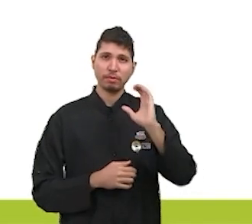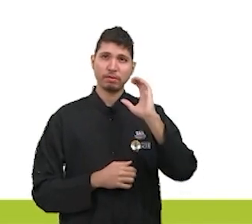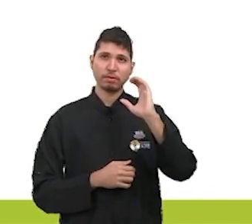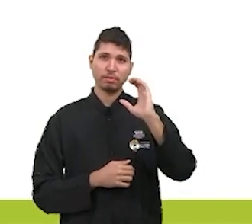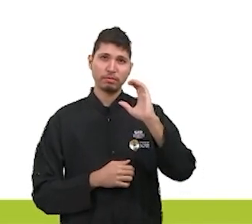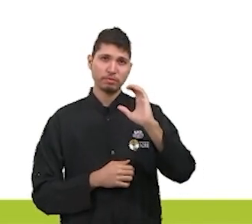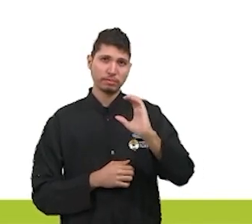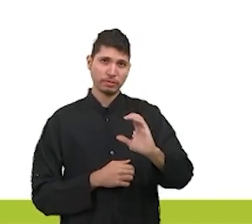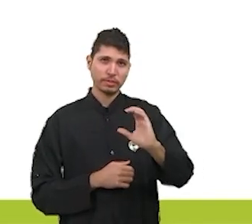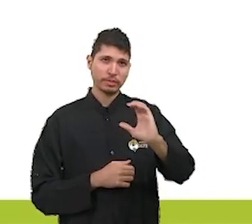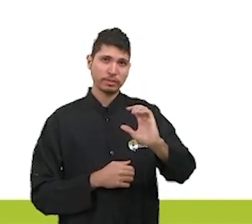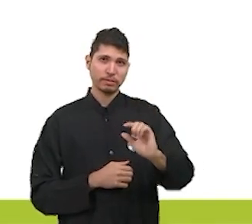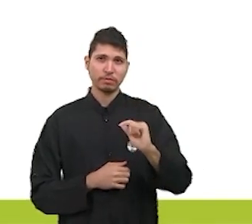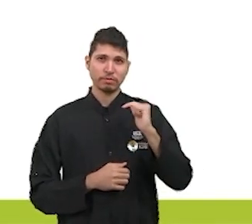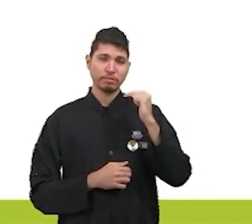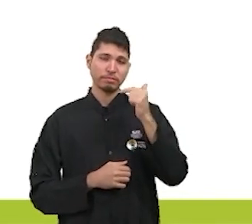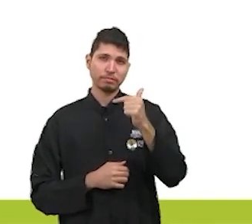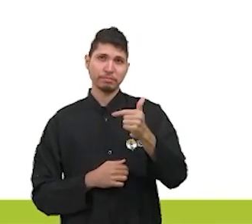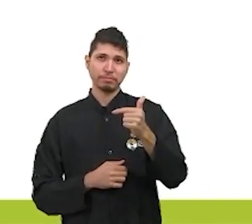ao quadrado